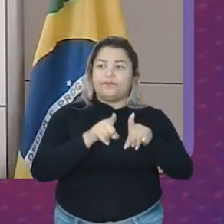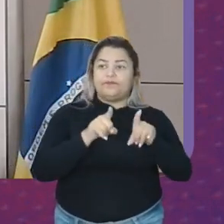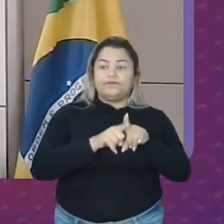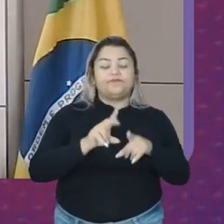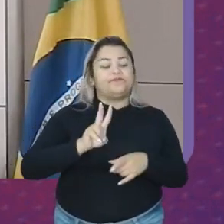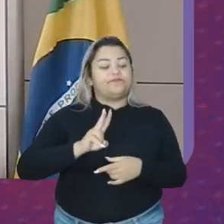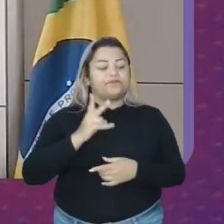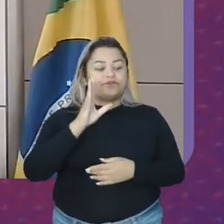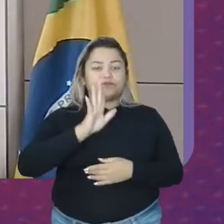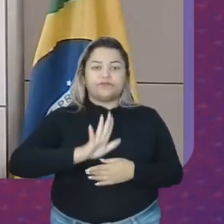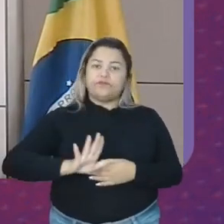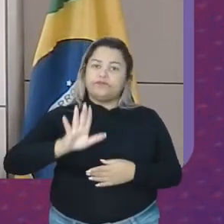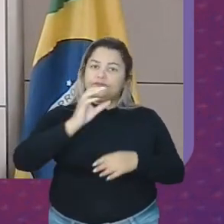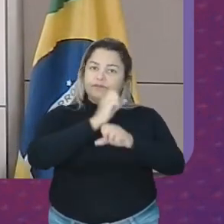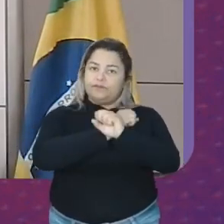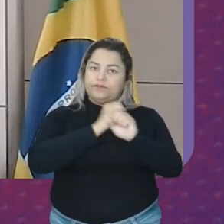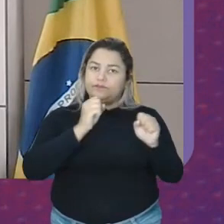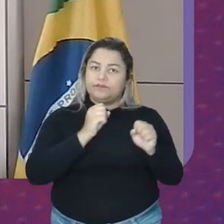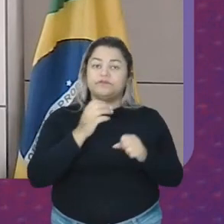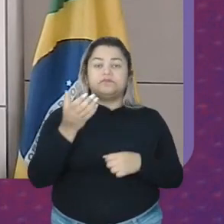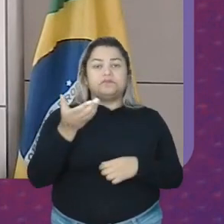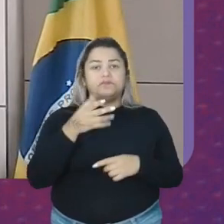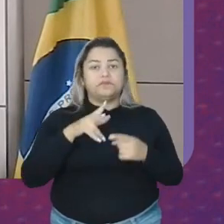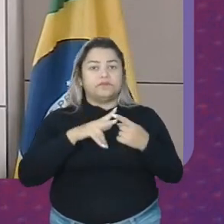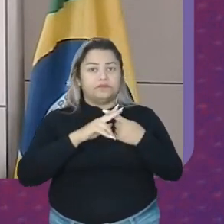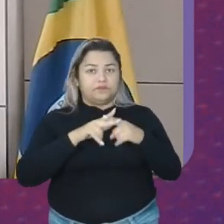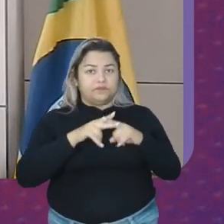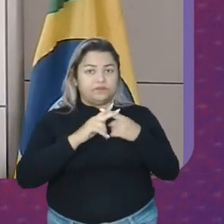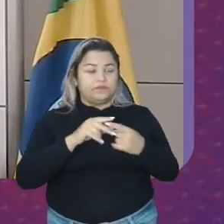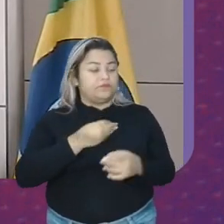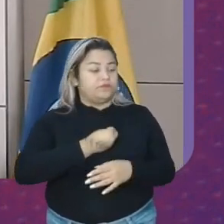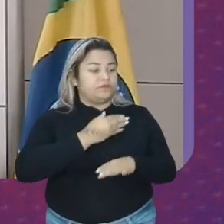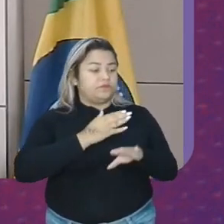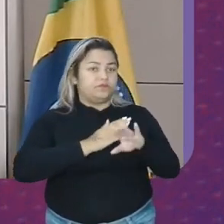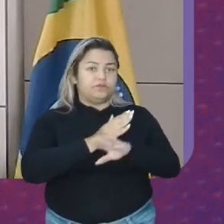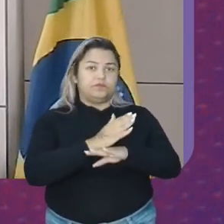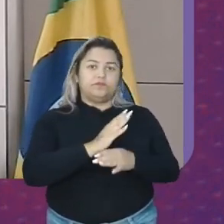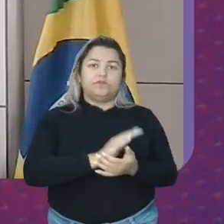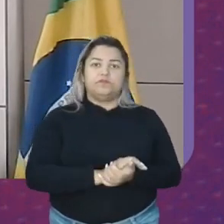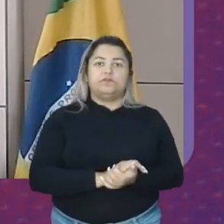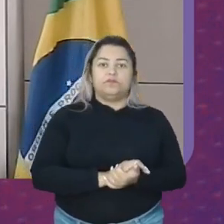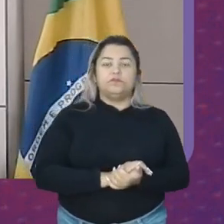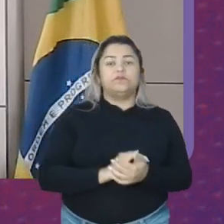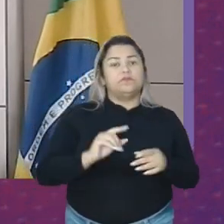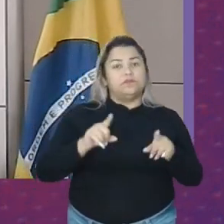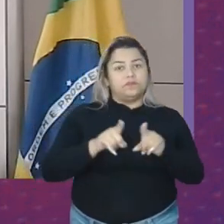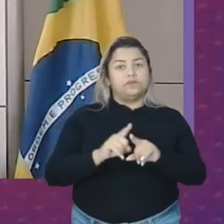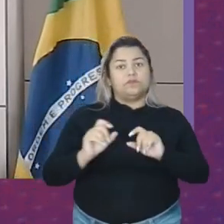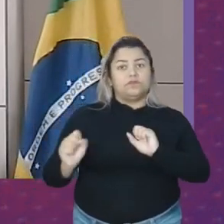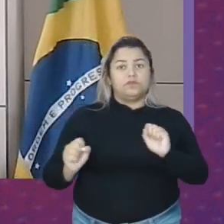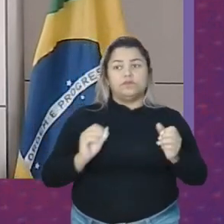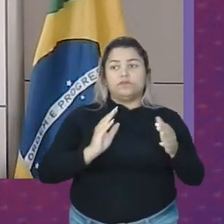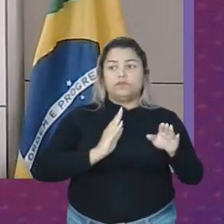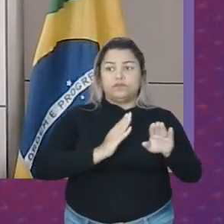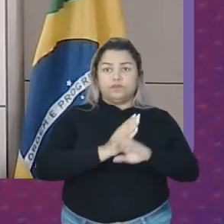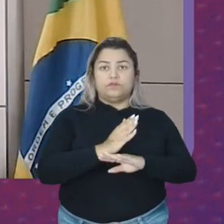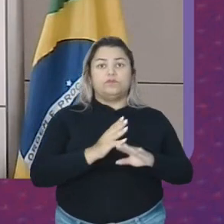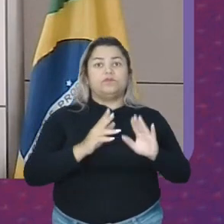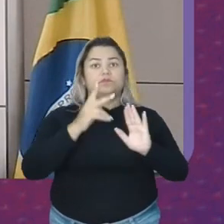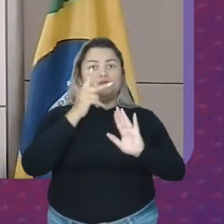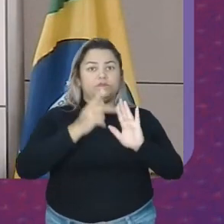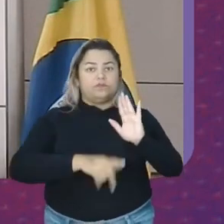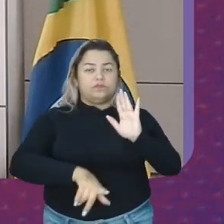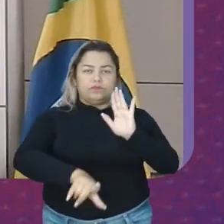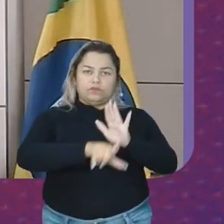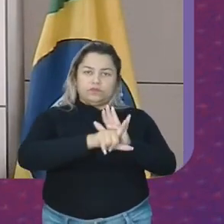Nacional que possibilitem que a gente altere essa condição de participação. Nós podemos apresentar projeto de lei ao